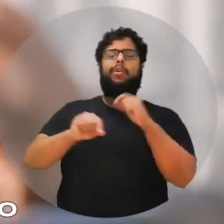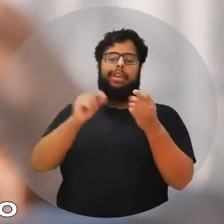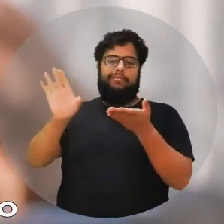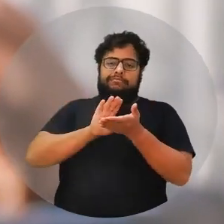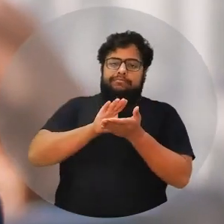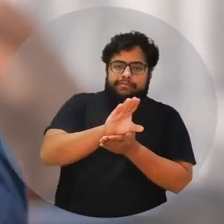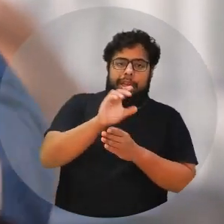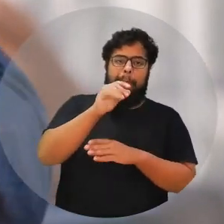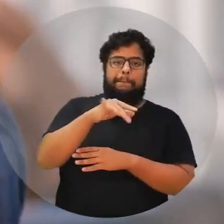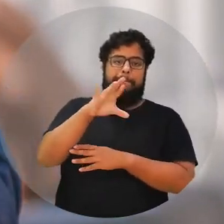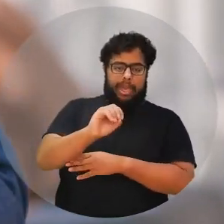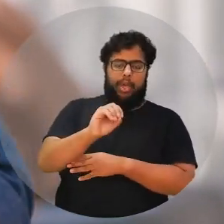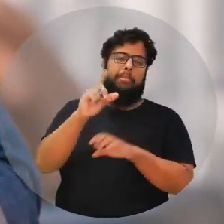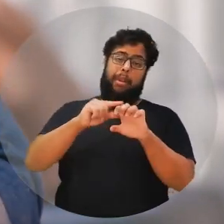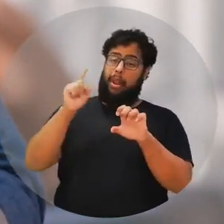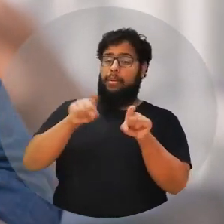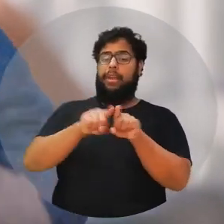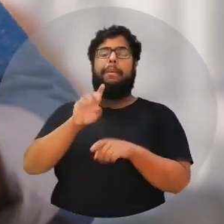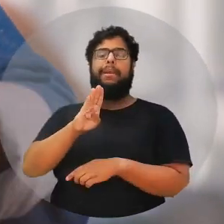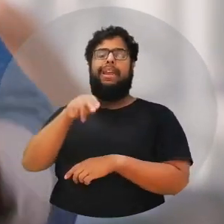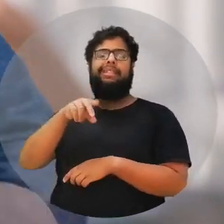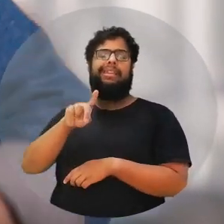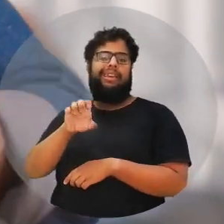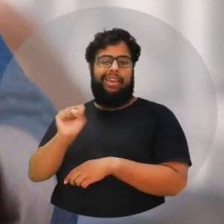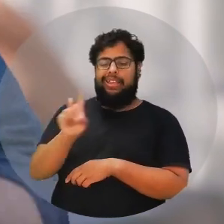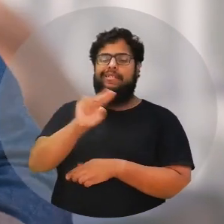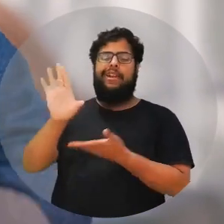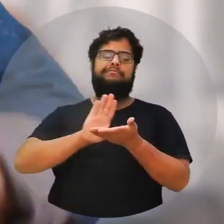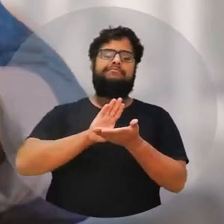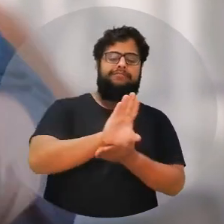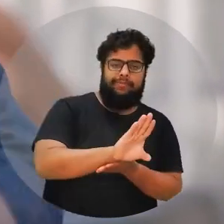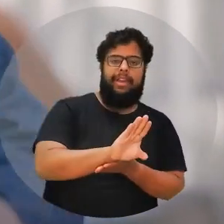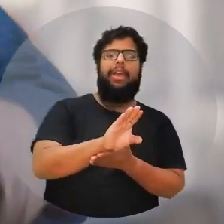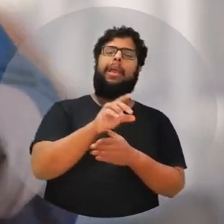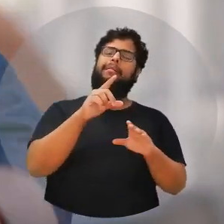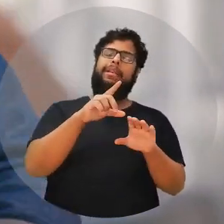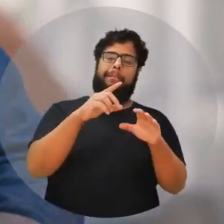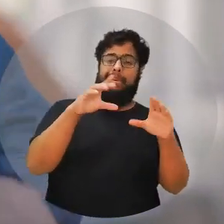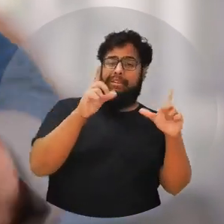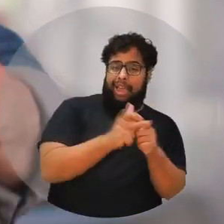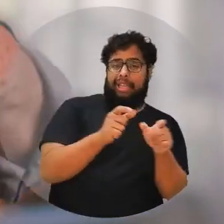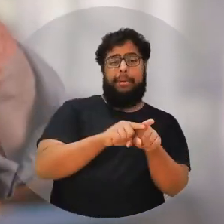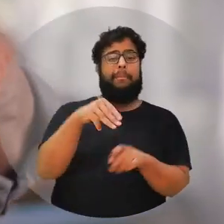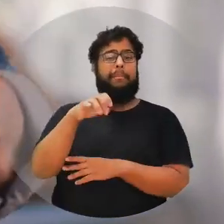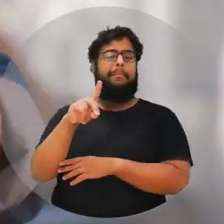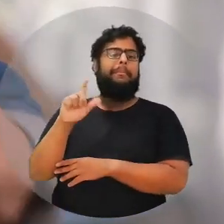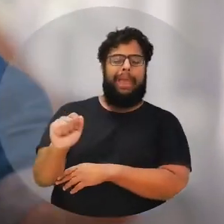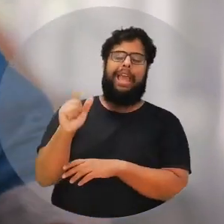microempreendedorismo e o BNDES vai agora financiar pequenas e médias empresas,